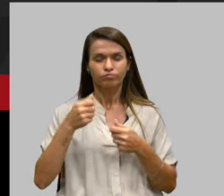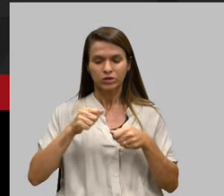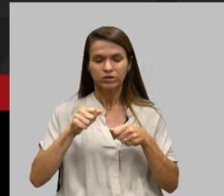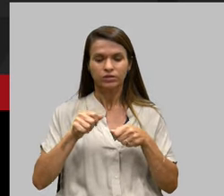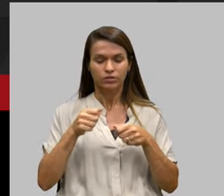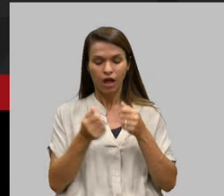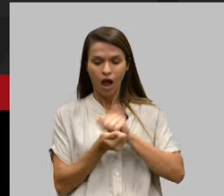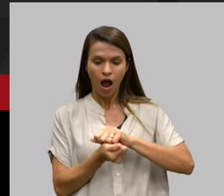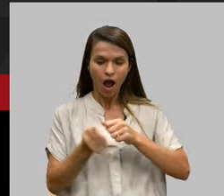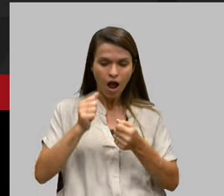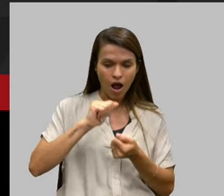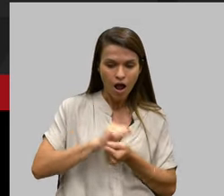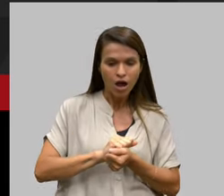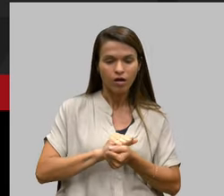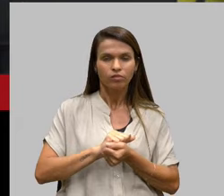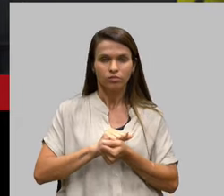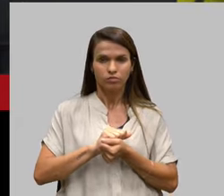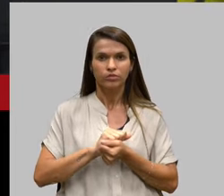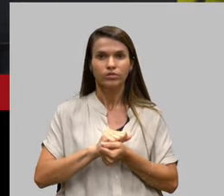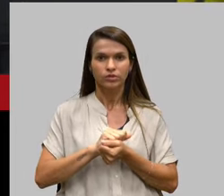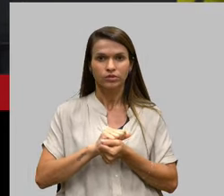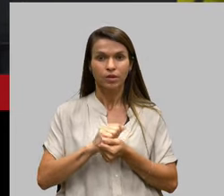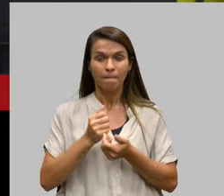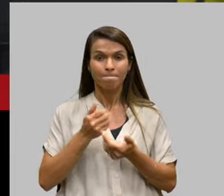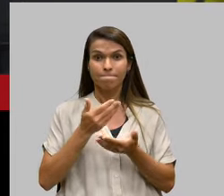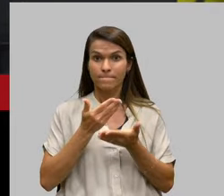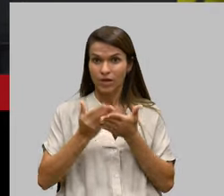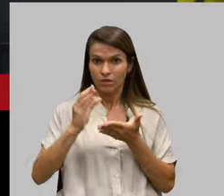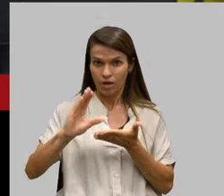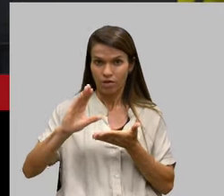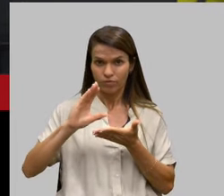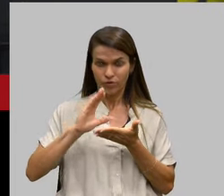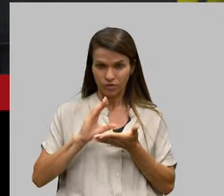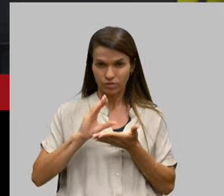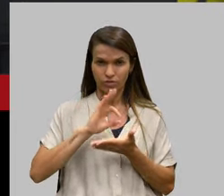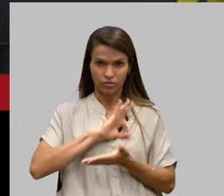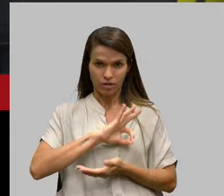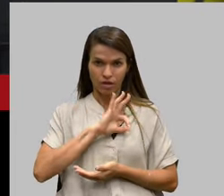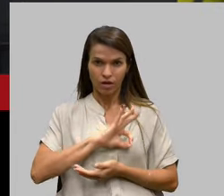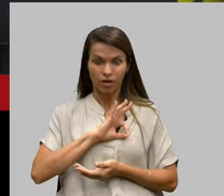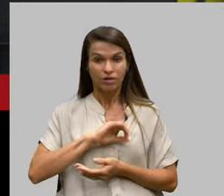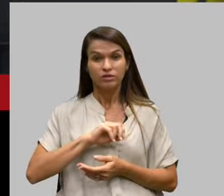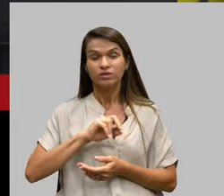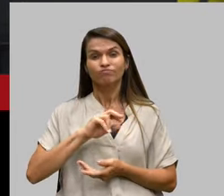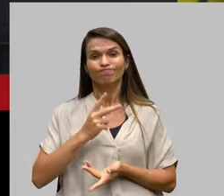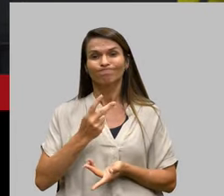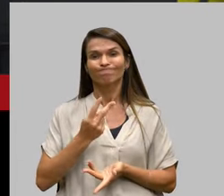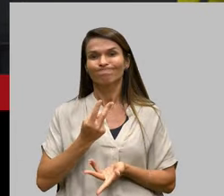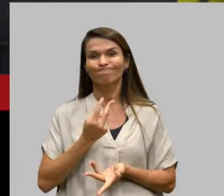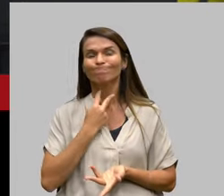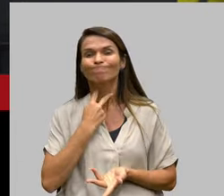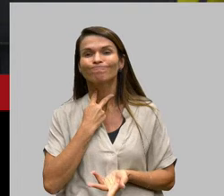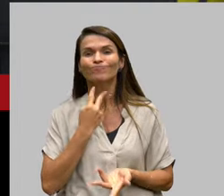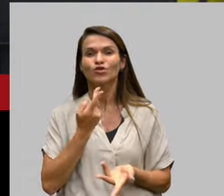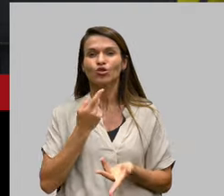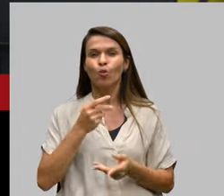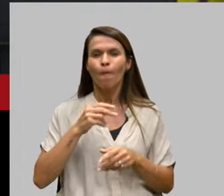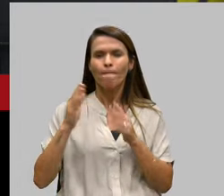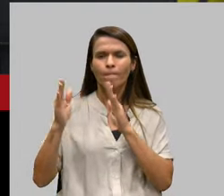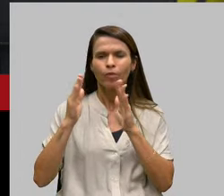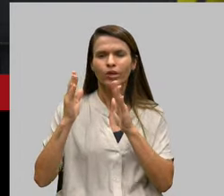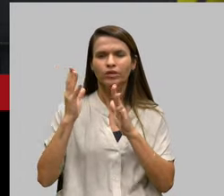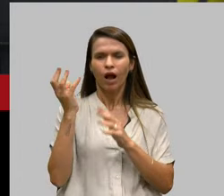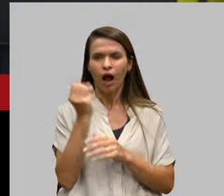readaptação sem perder a remuneração e e se não for possível quando ele se aposentar essa